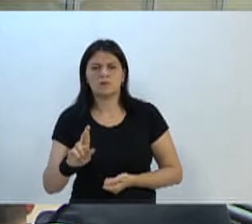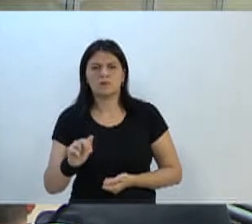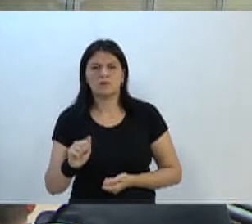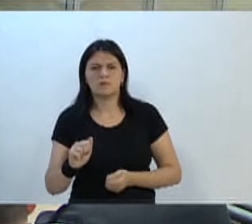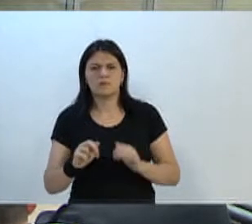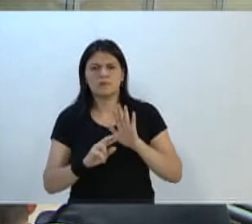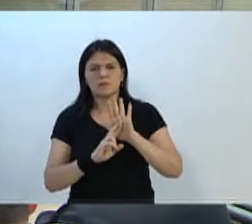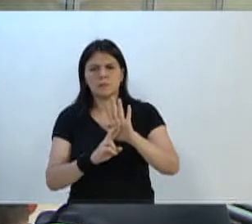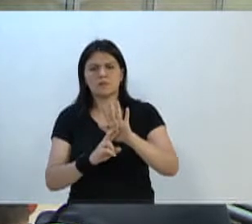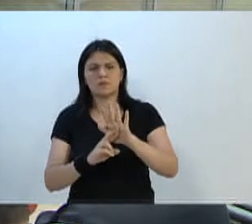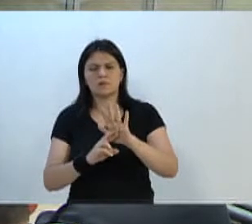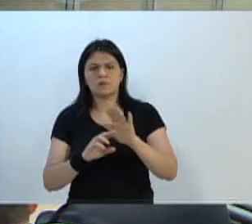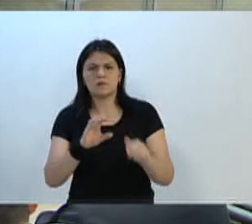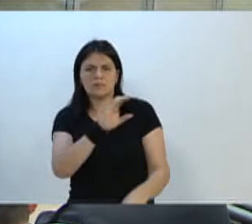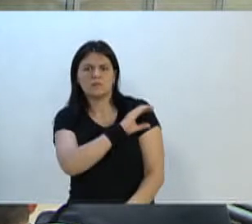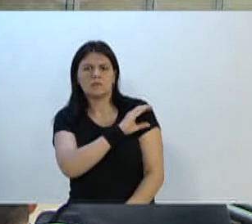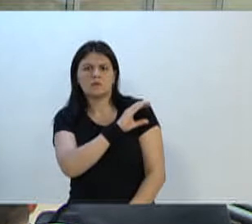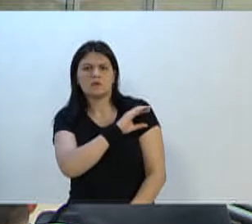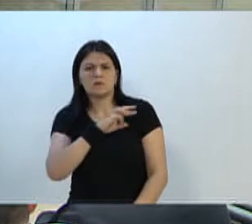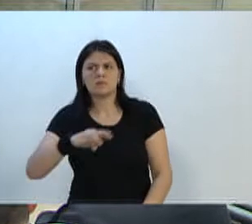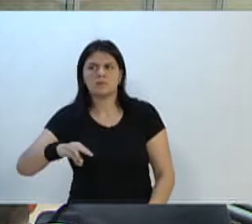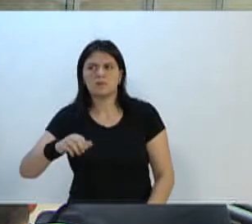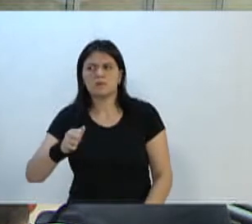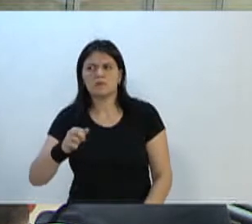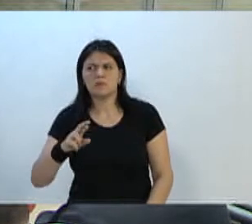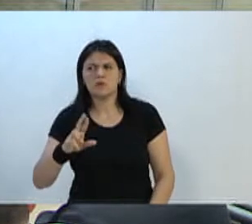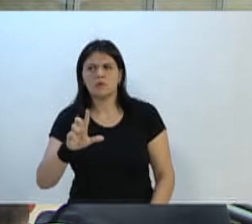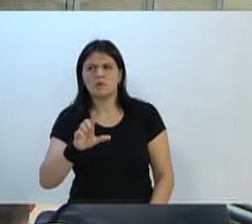do ciumarize Tais por favor